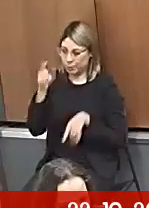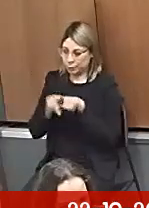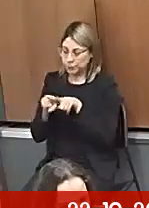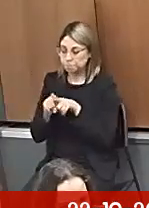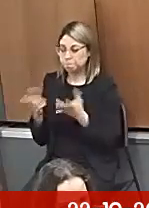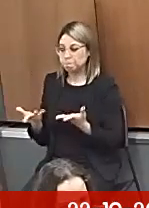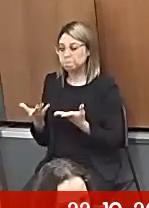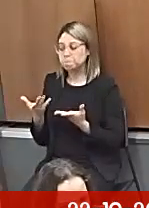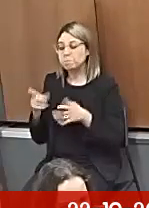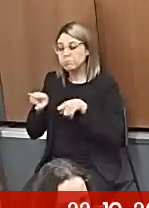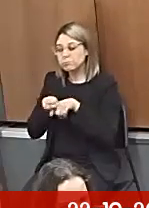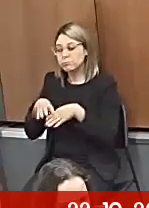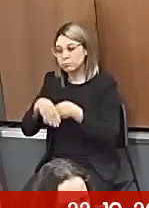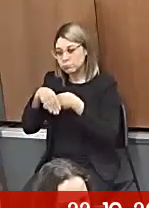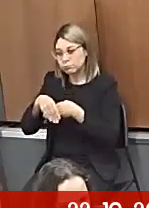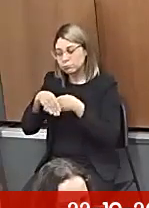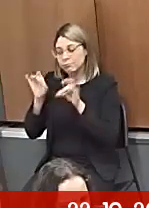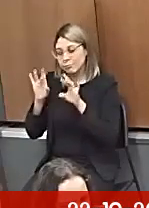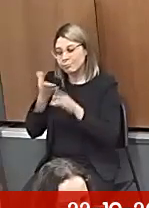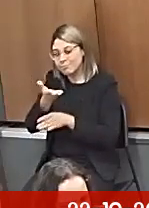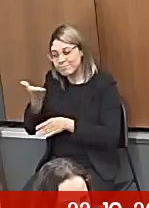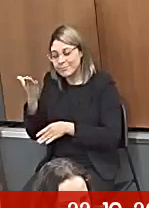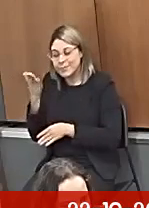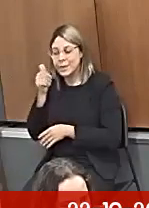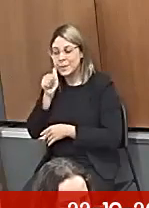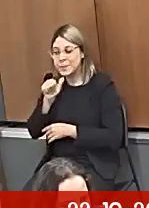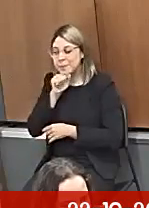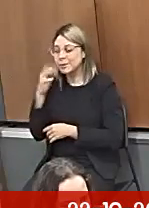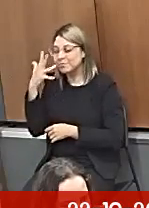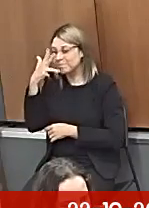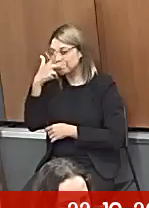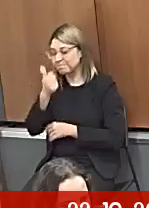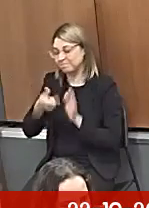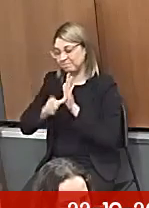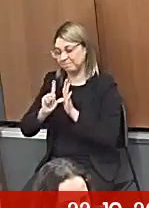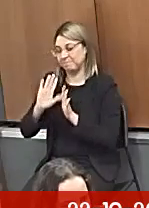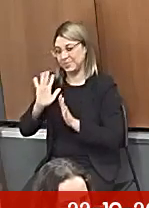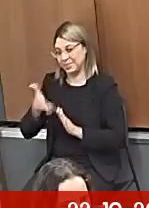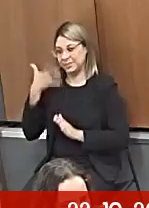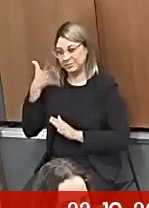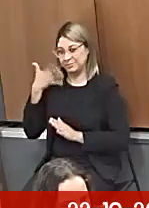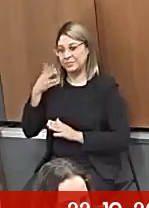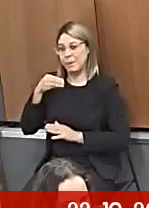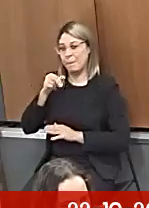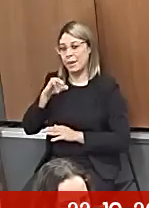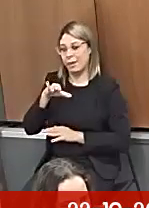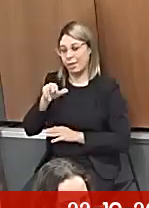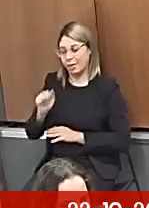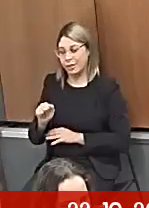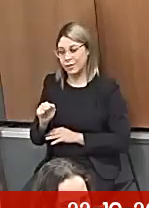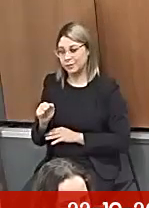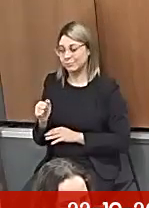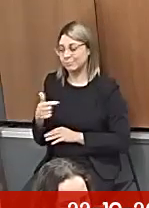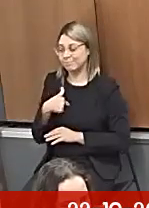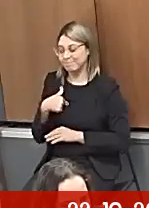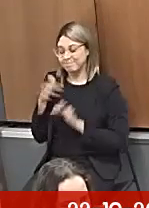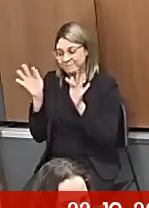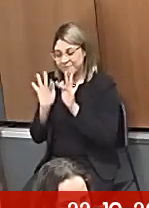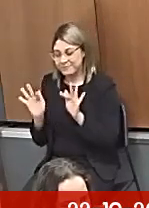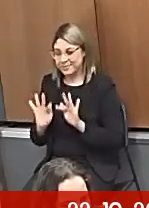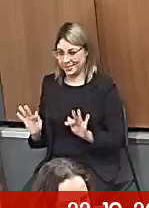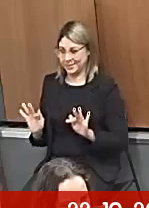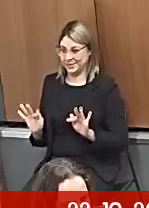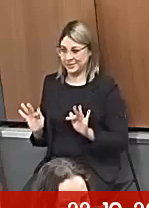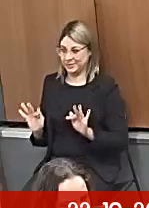Deixar meu cumprimento especial para essas mães maravilhosas que fizeram uso da palavra. Mariana, fico muito feliz por